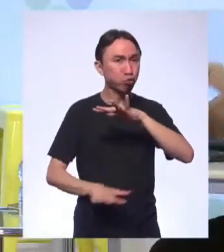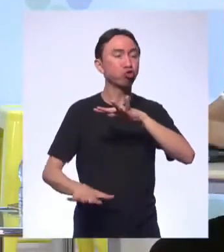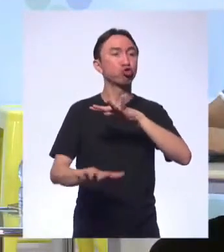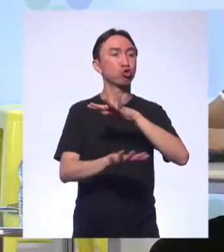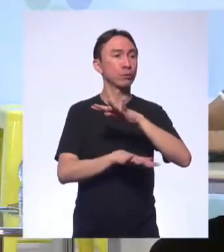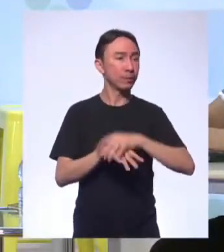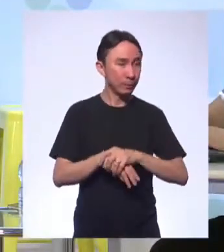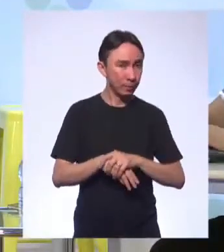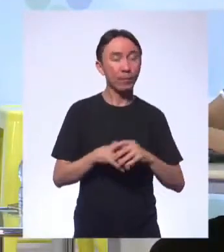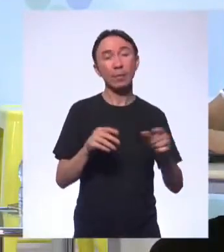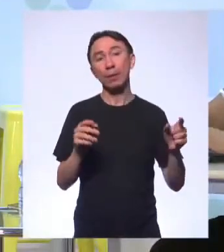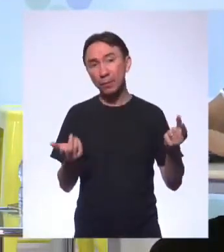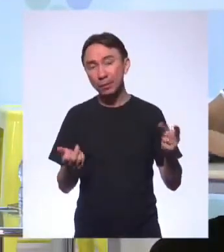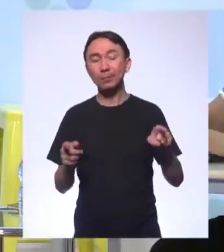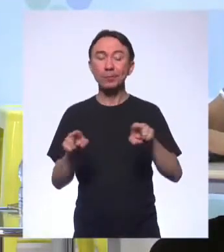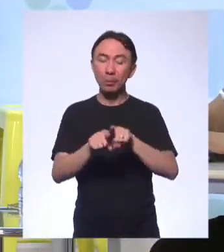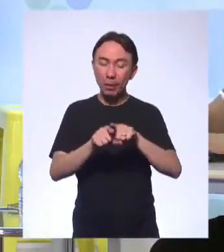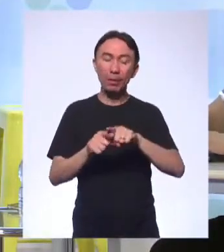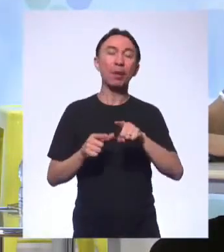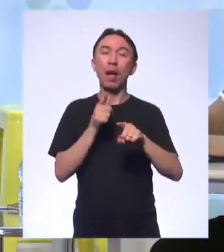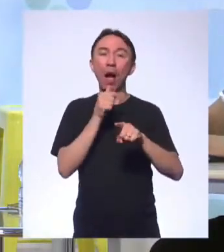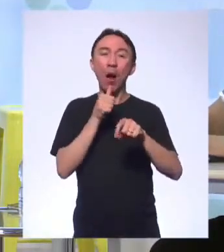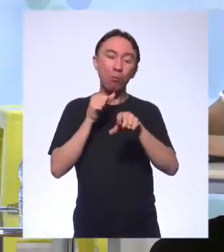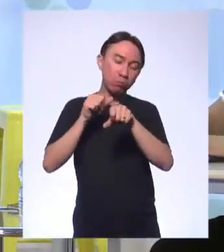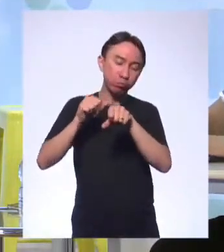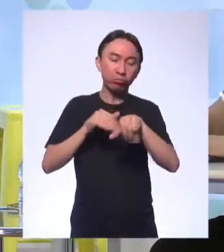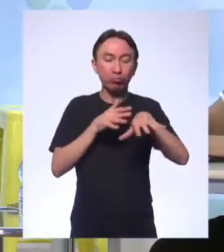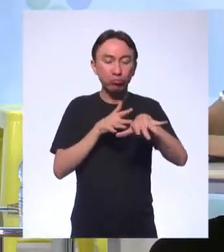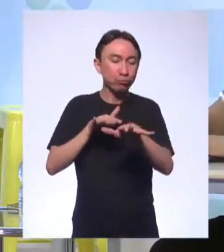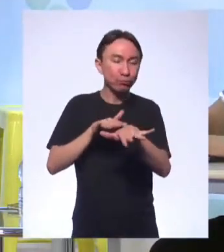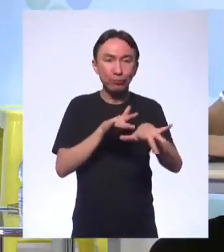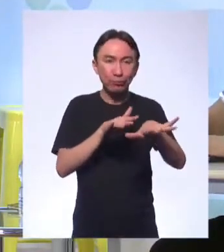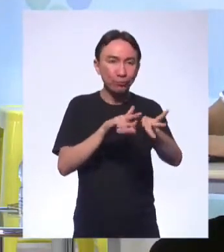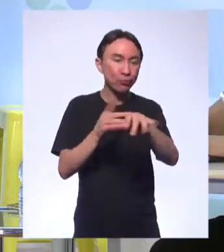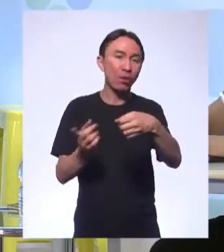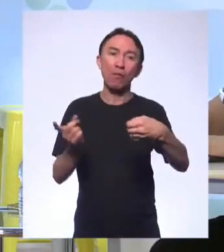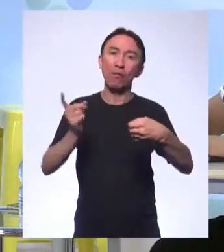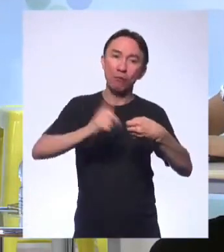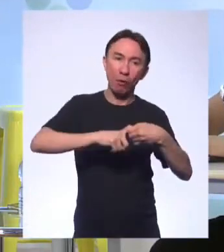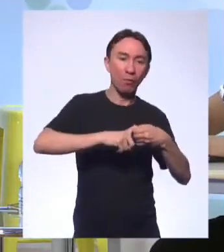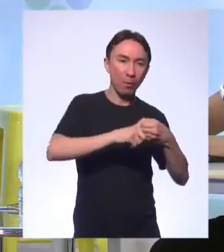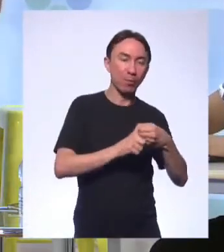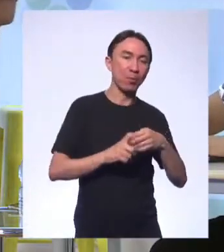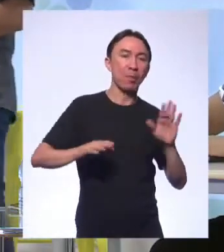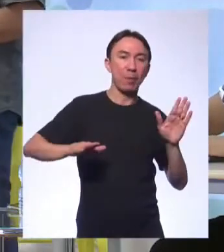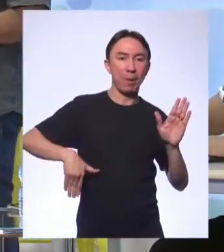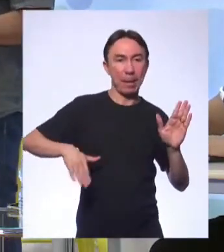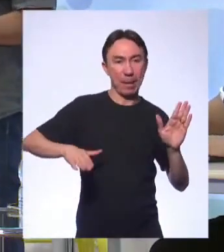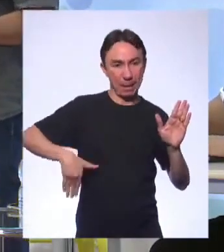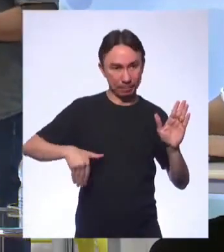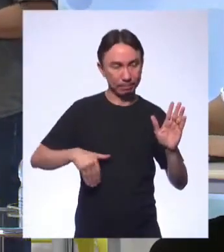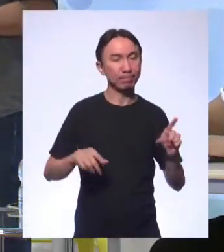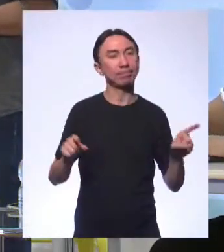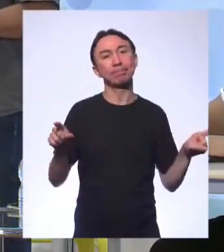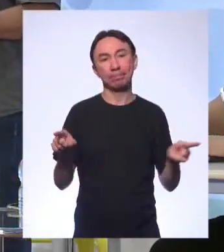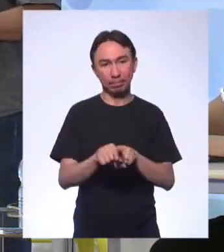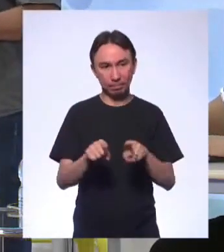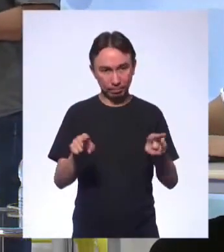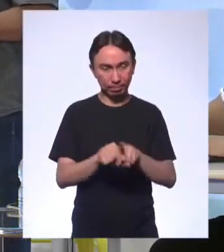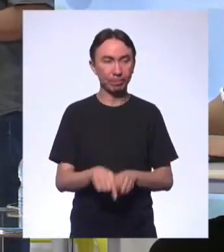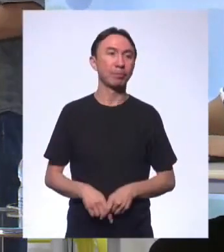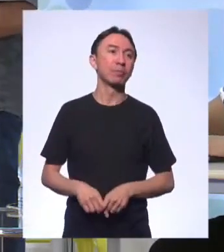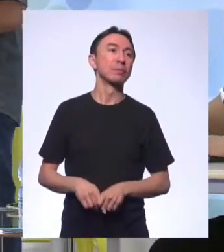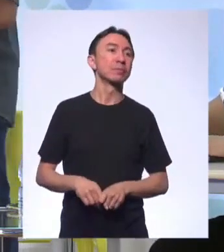o oceano novamente, ok? De forma subterrânea, certo? Aí nós